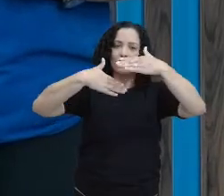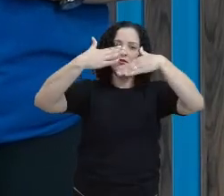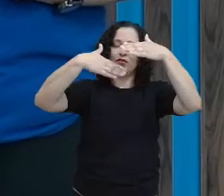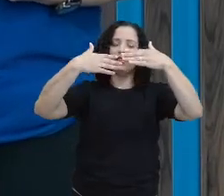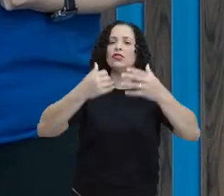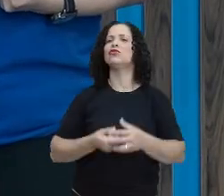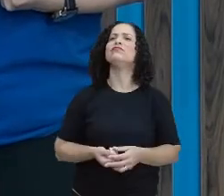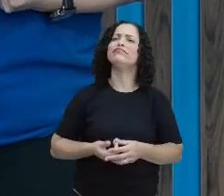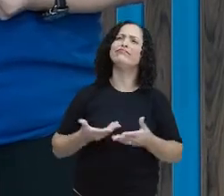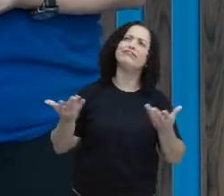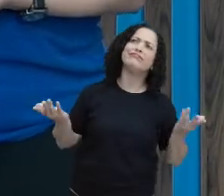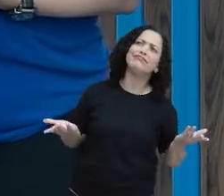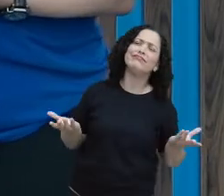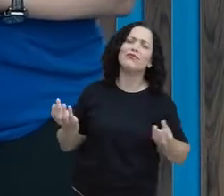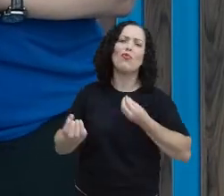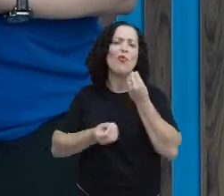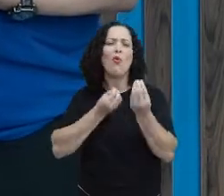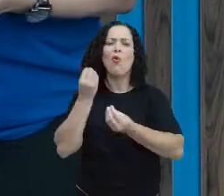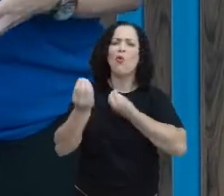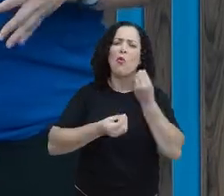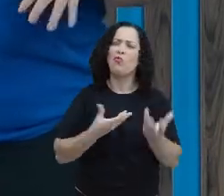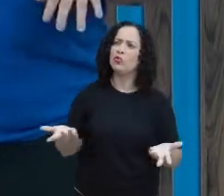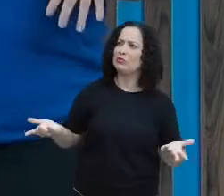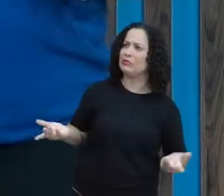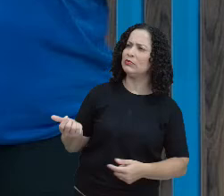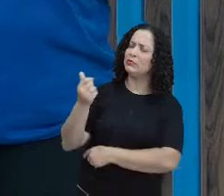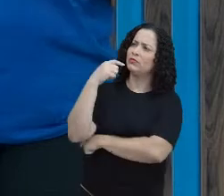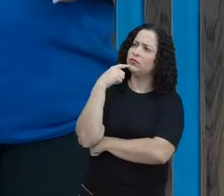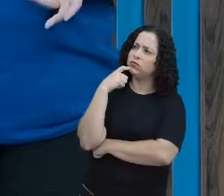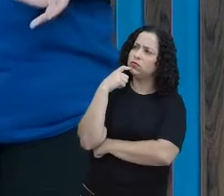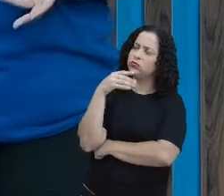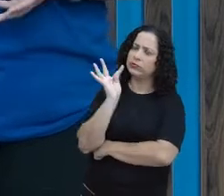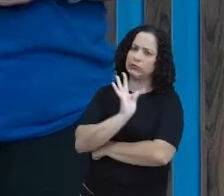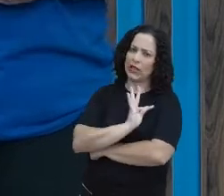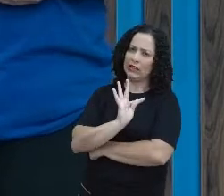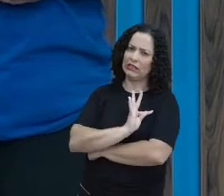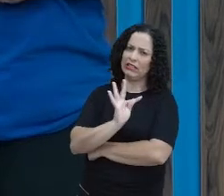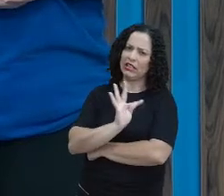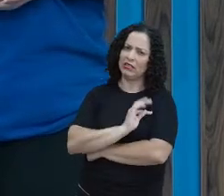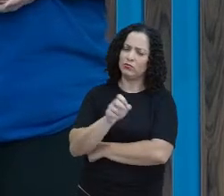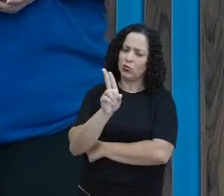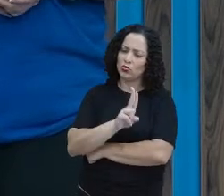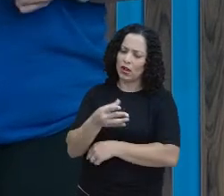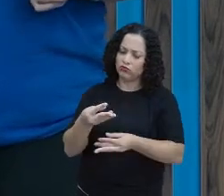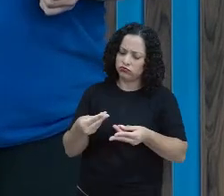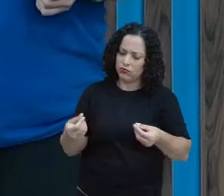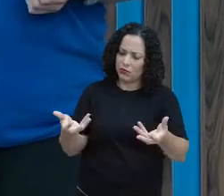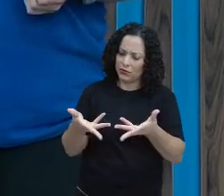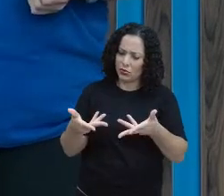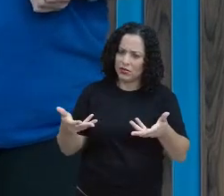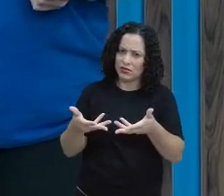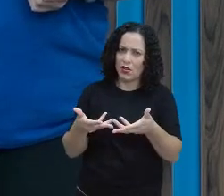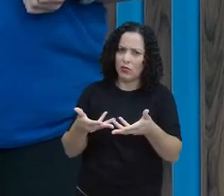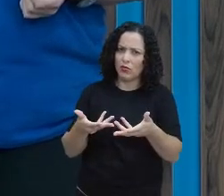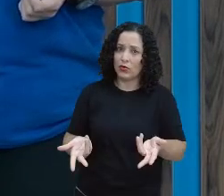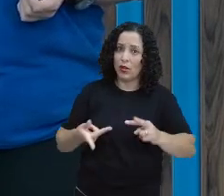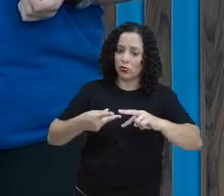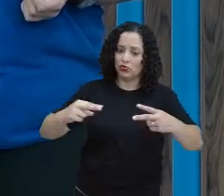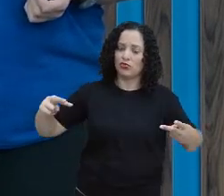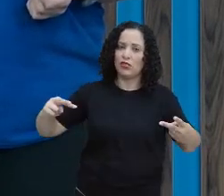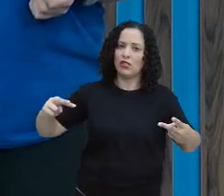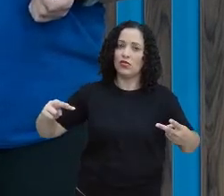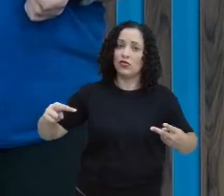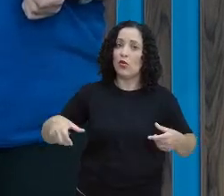desenvolvidas. Como assim, professora? Técnica de manipulação de gene? Pois é, lembra que o gene, ele tá